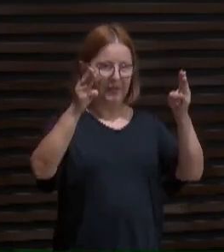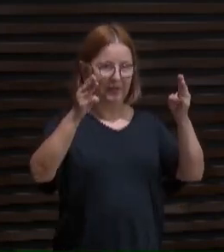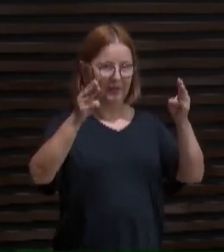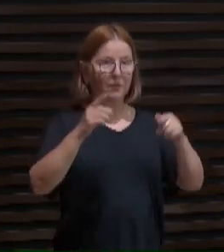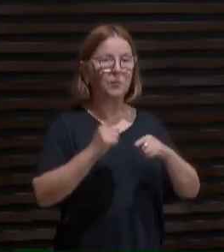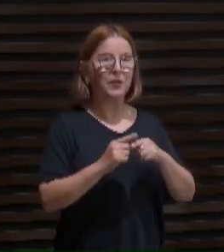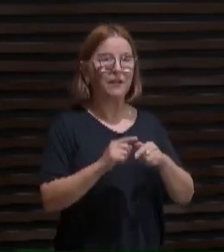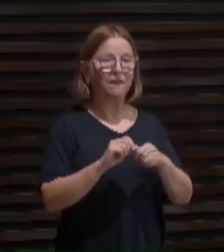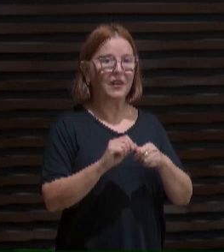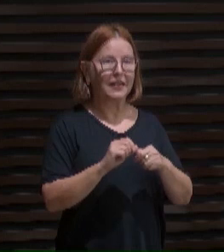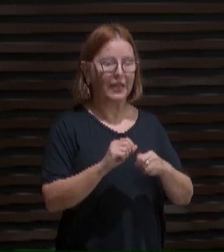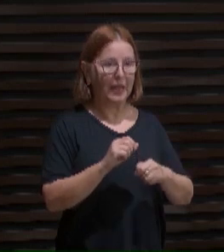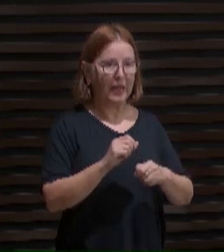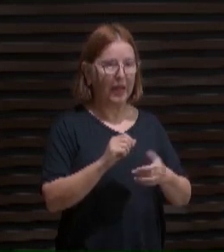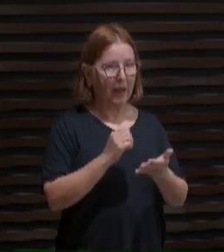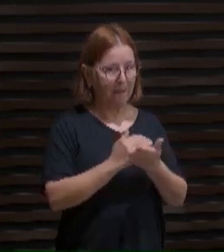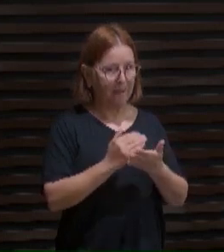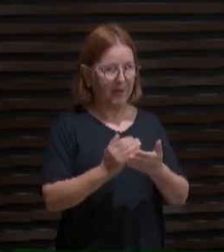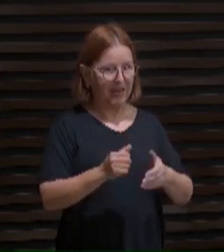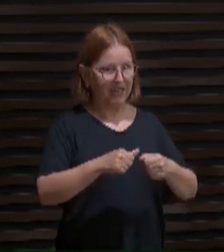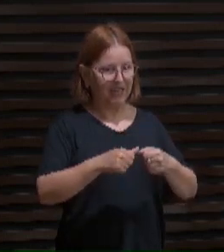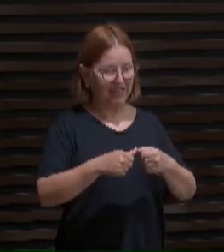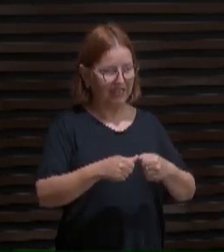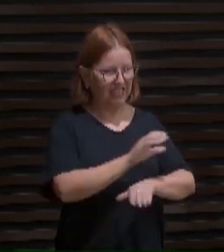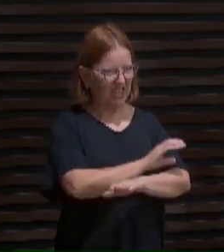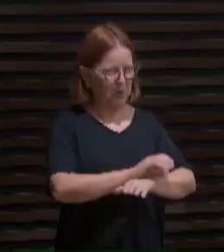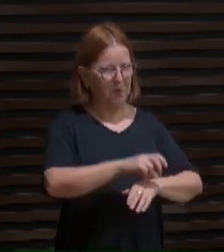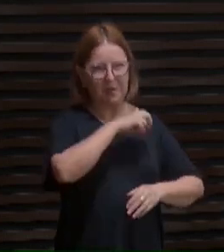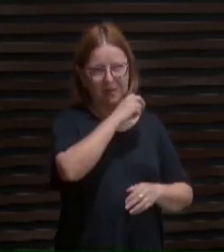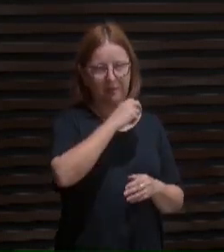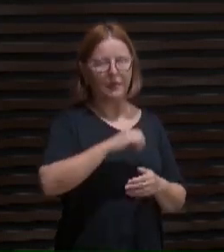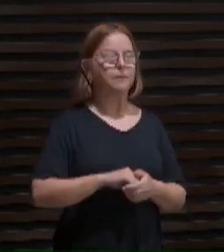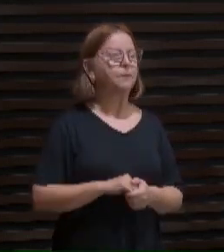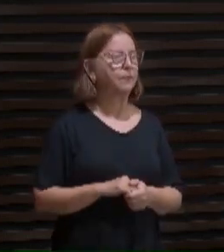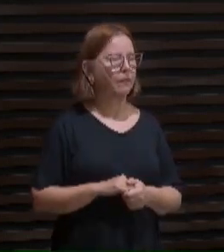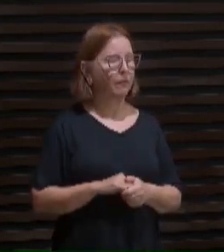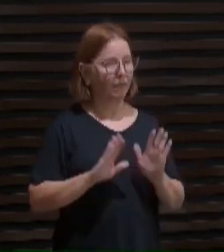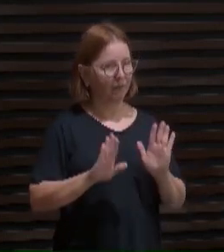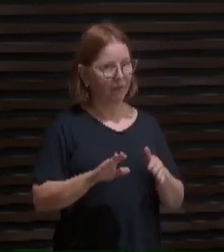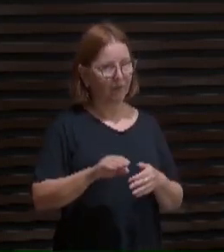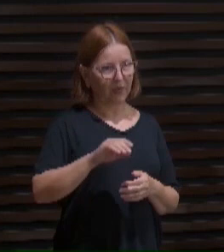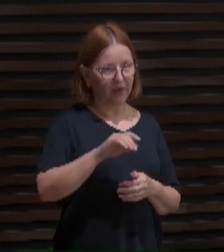tentam enganar as pessoas. Eu vou terminar dizendo o seguinte: você